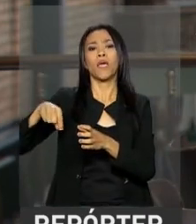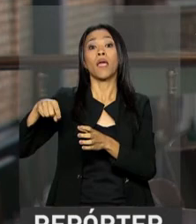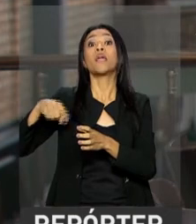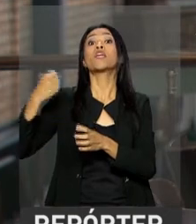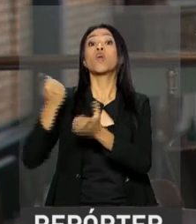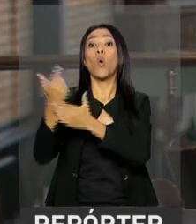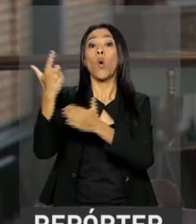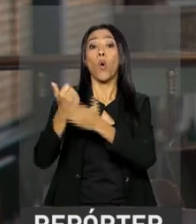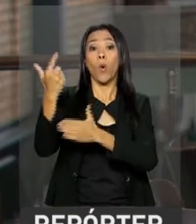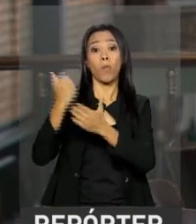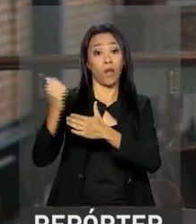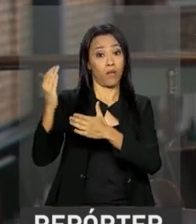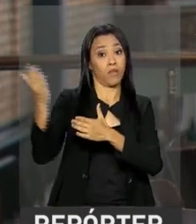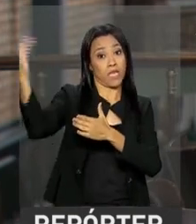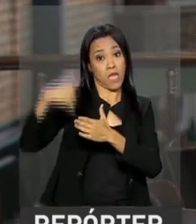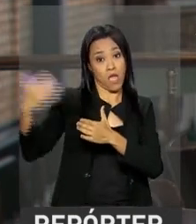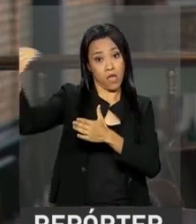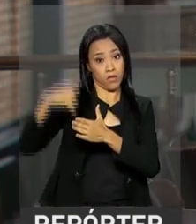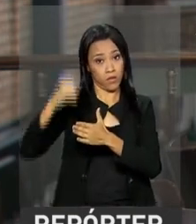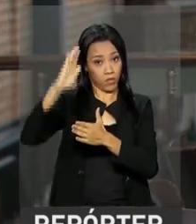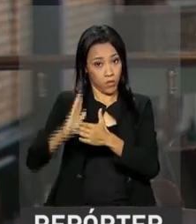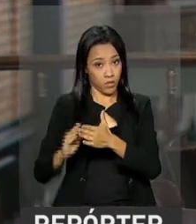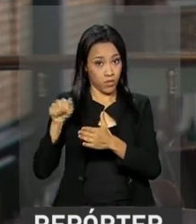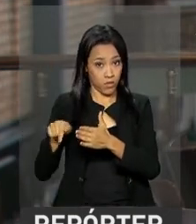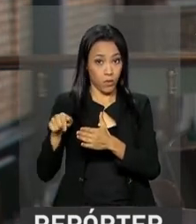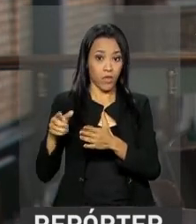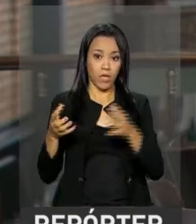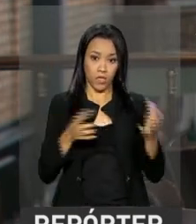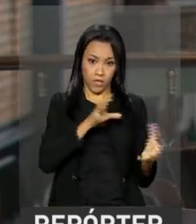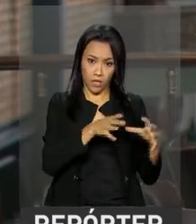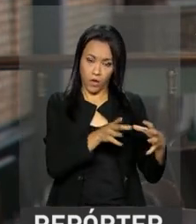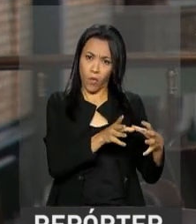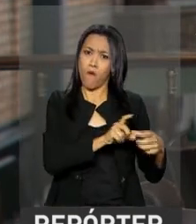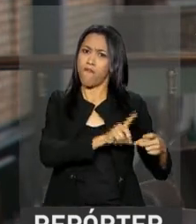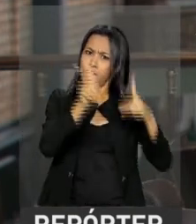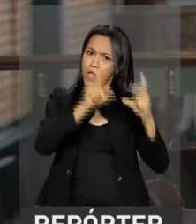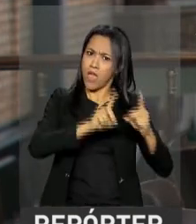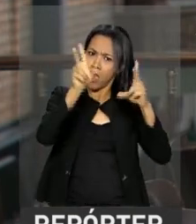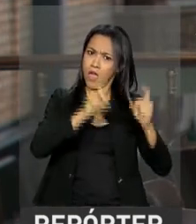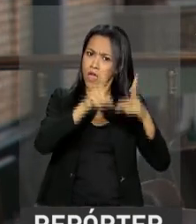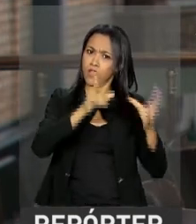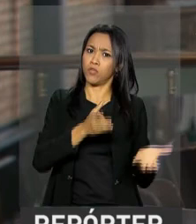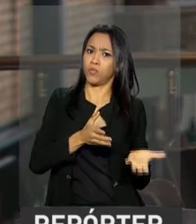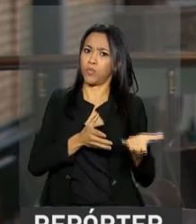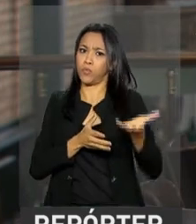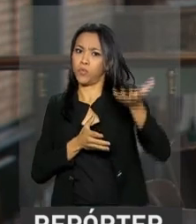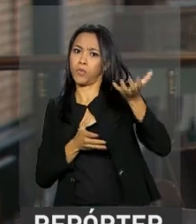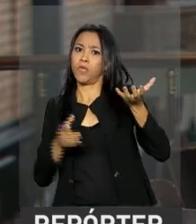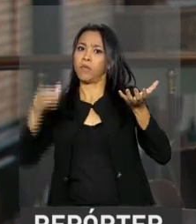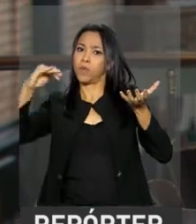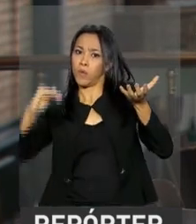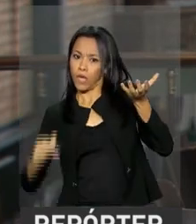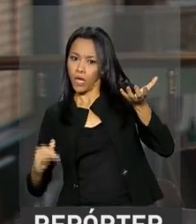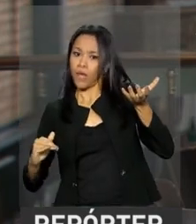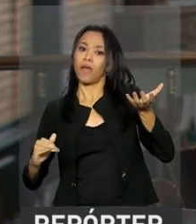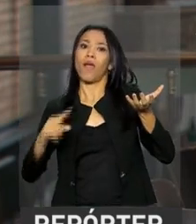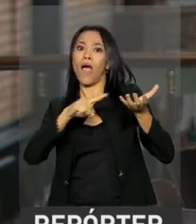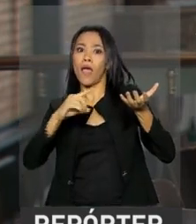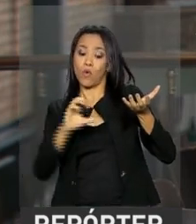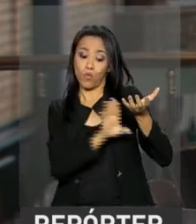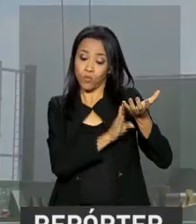compra lá de fora quando o país exporta mais do que importa de outros países bem o